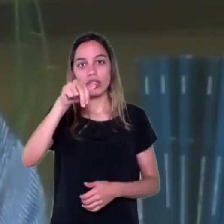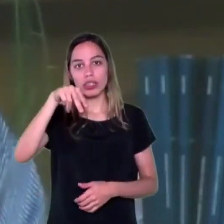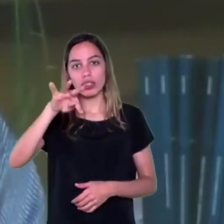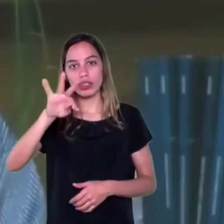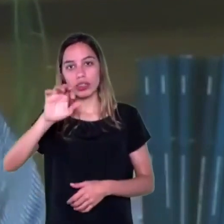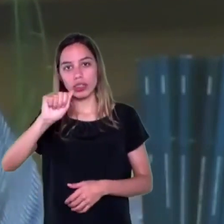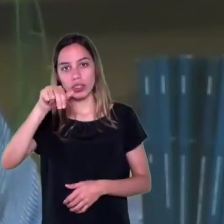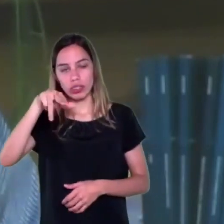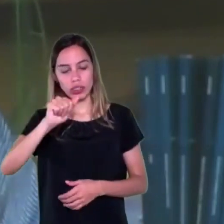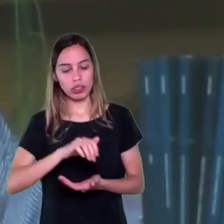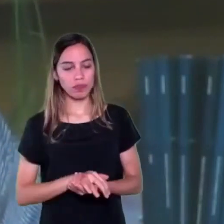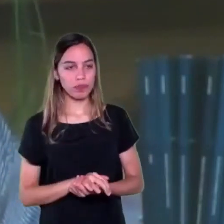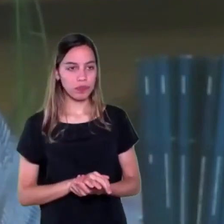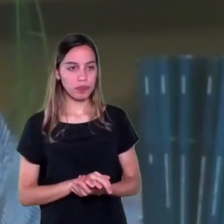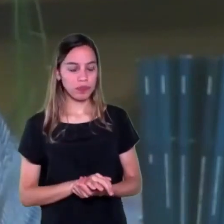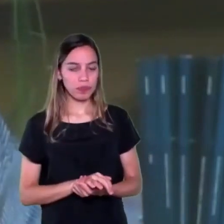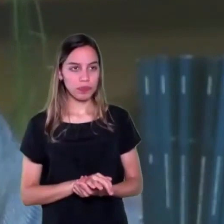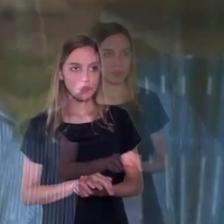E a